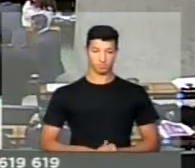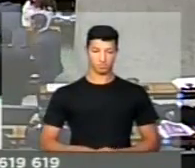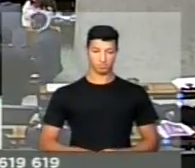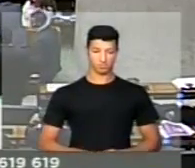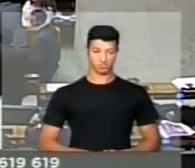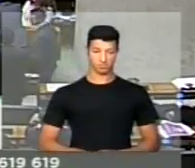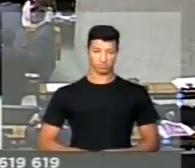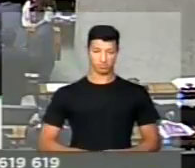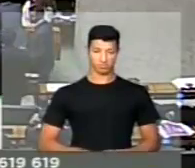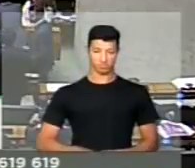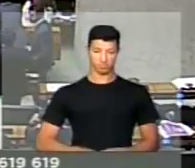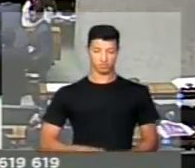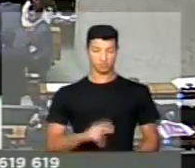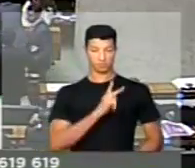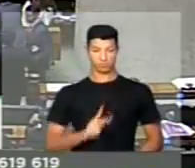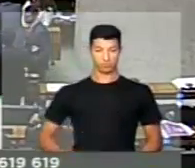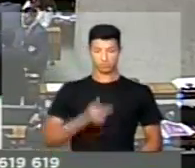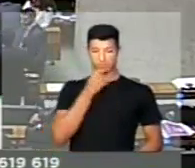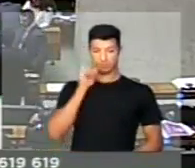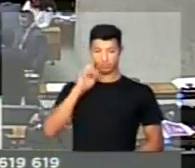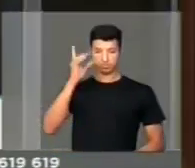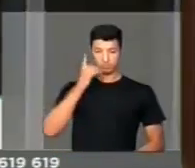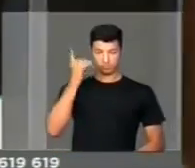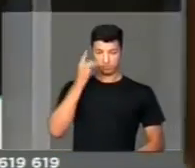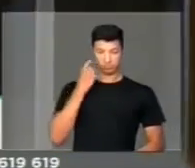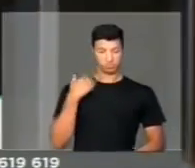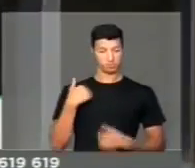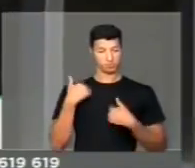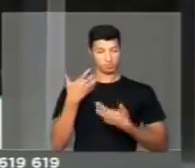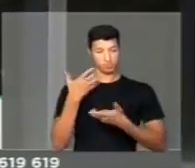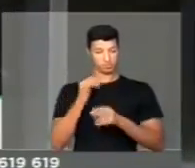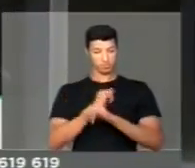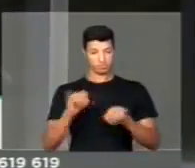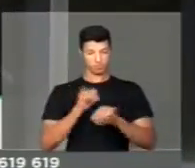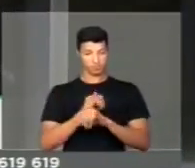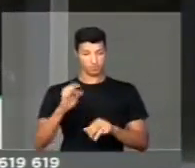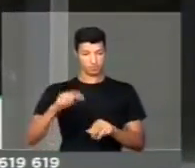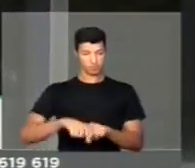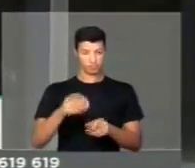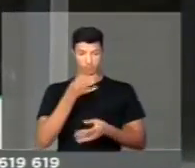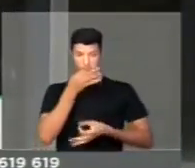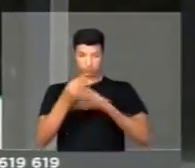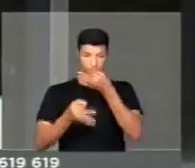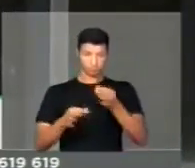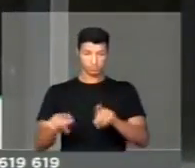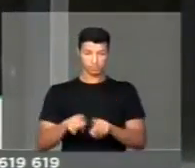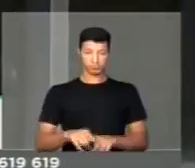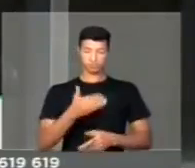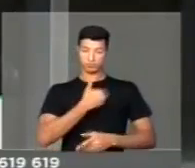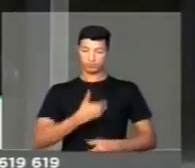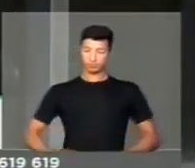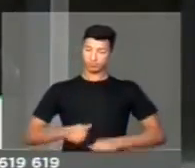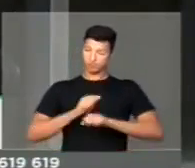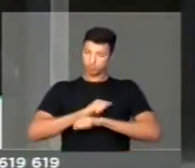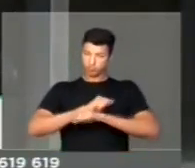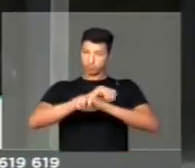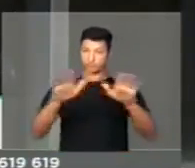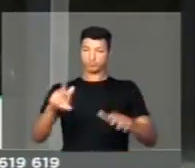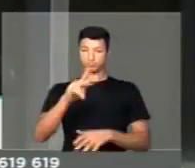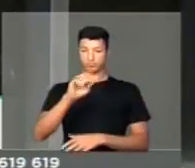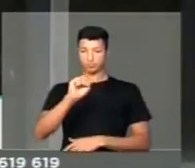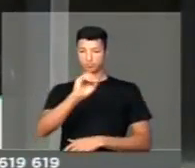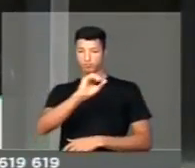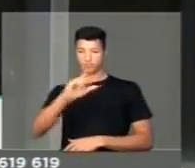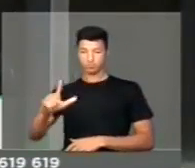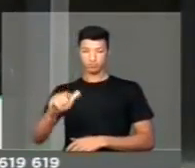Senhor presidente, senhoras e senhores deputados, primeiro eu quero manifestar a posição pública do